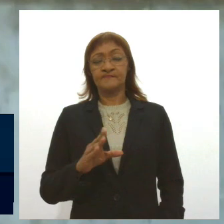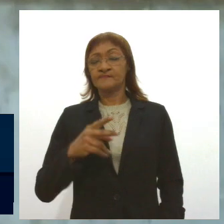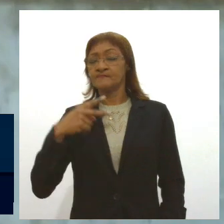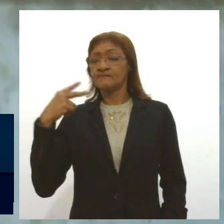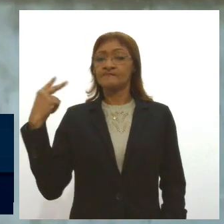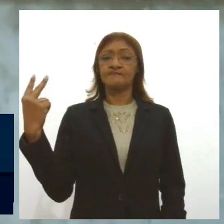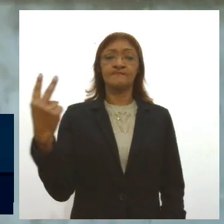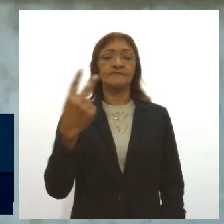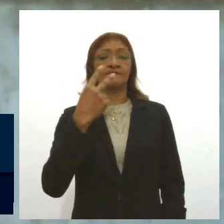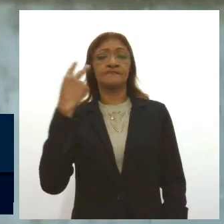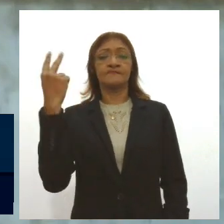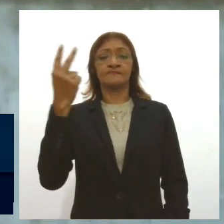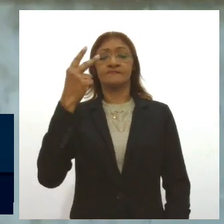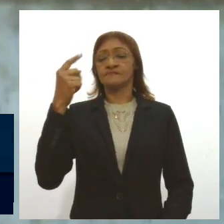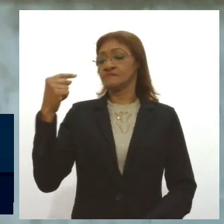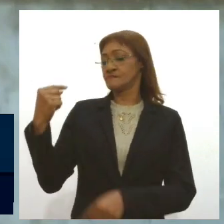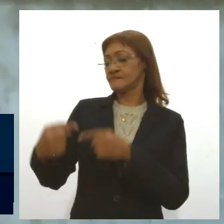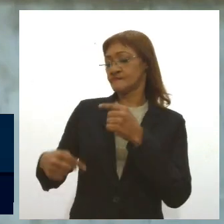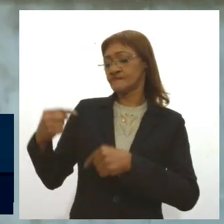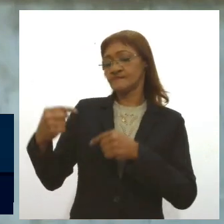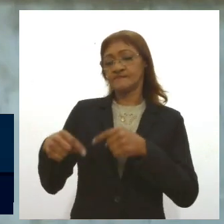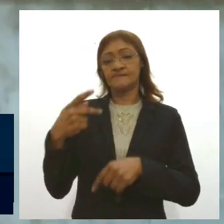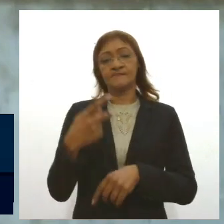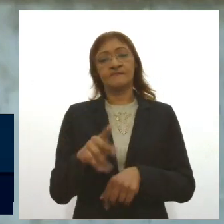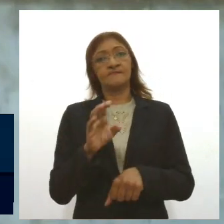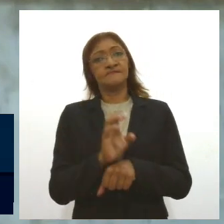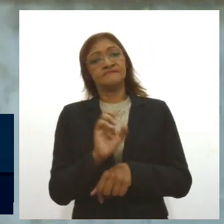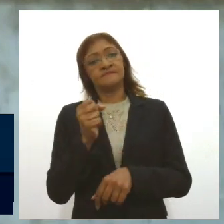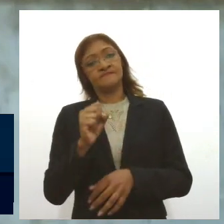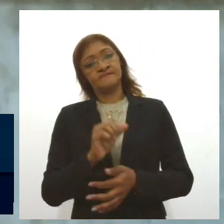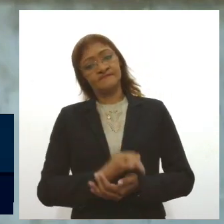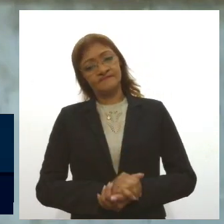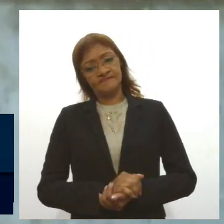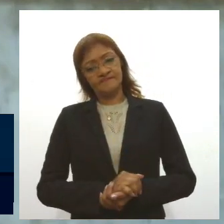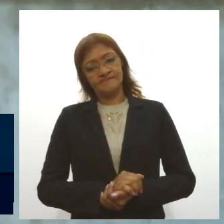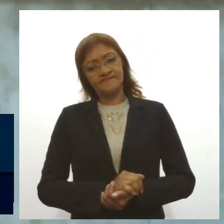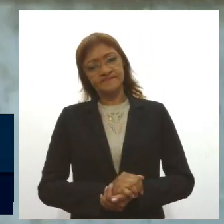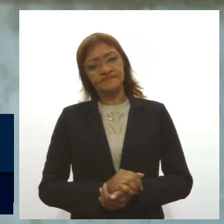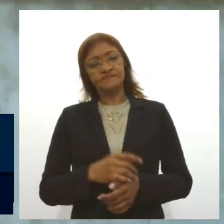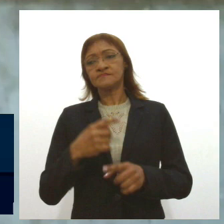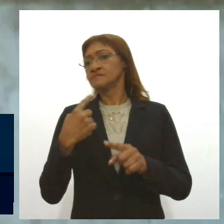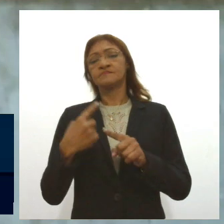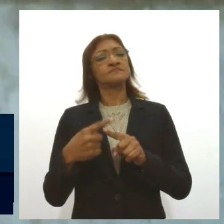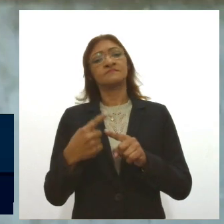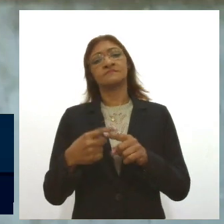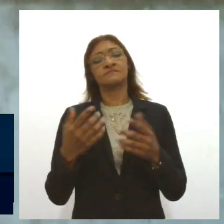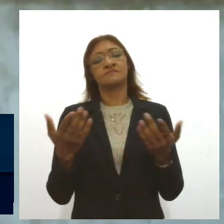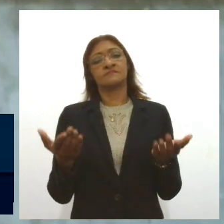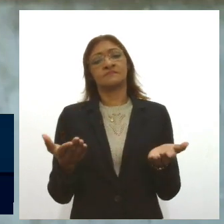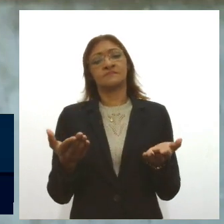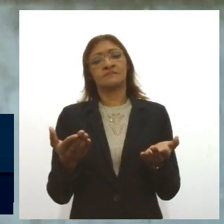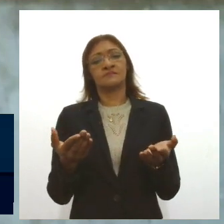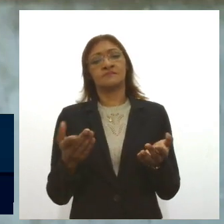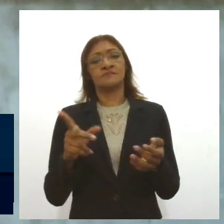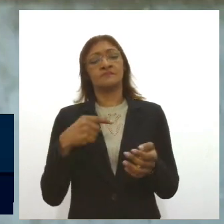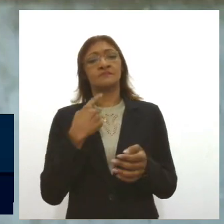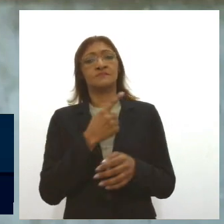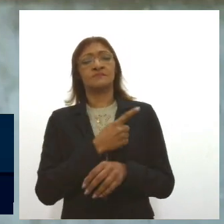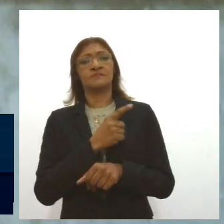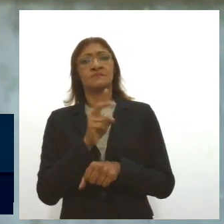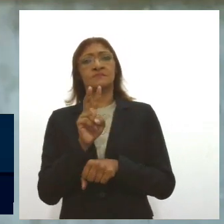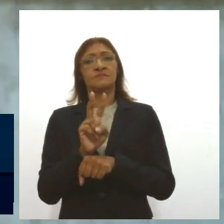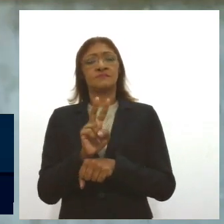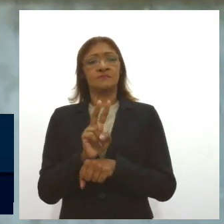grande para toda essa política de gestão ambiental no estado de Sergipe. Por quê? Porque, além de permitir que a gente proteja o que